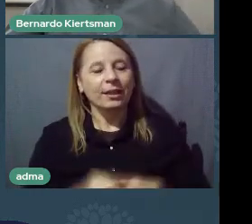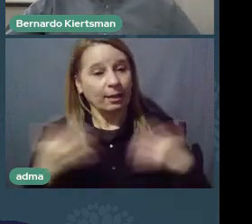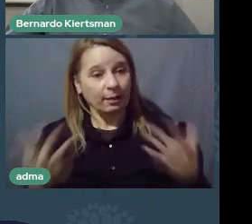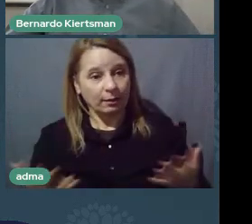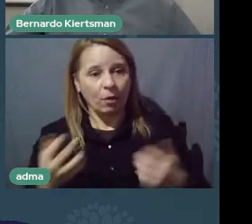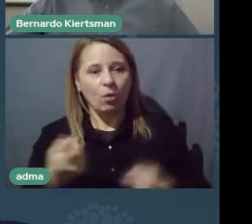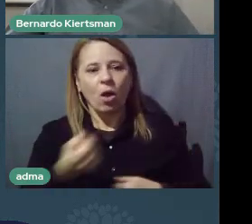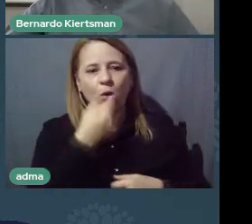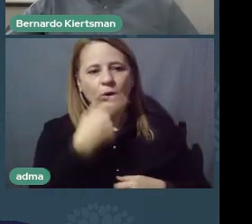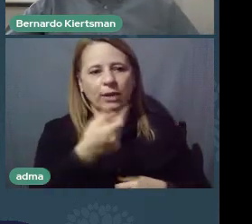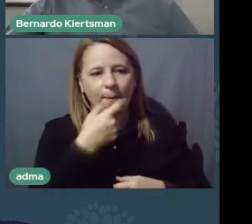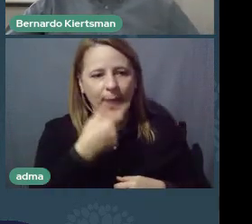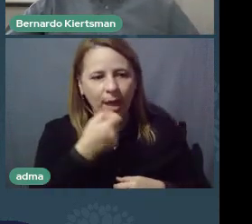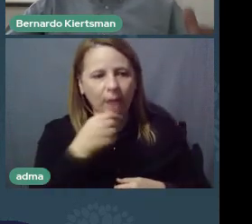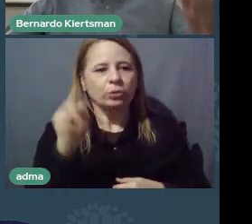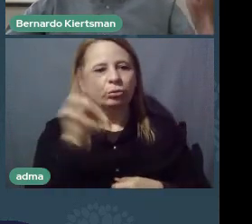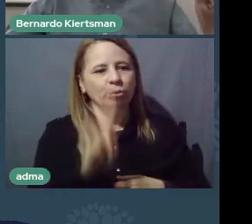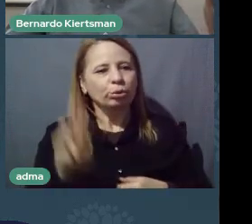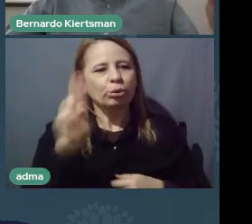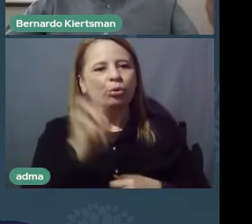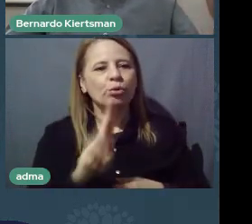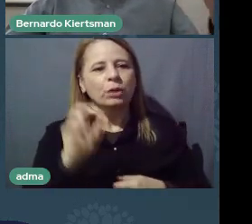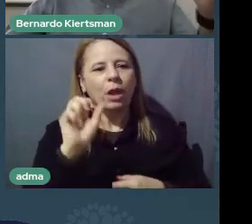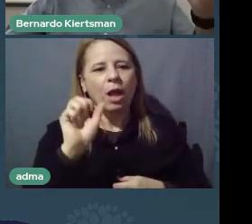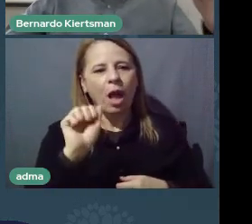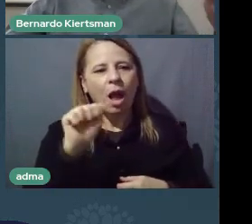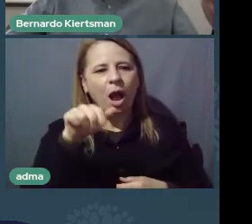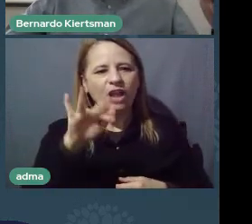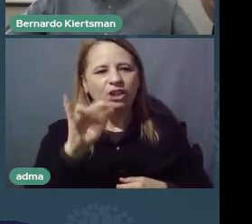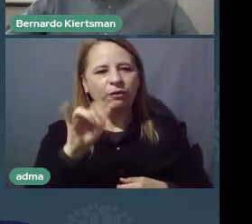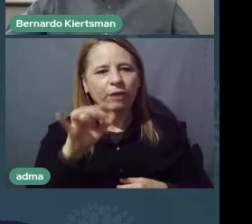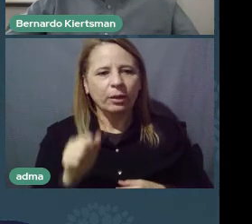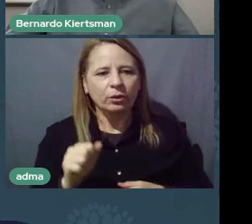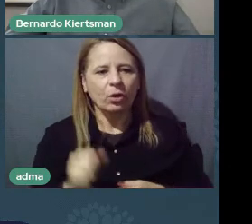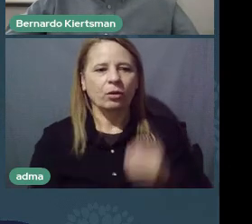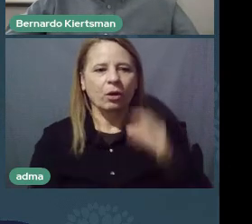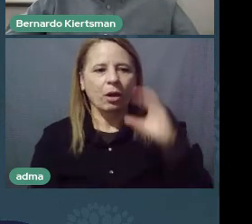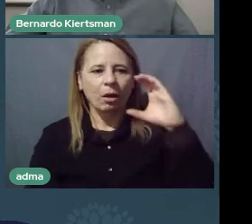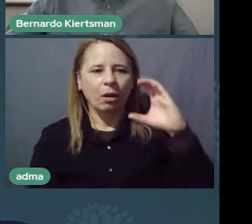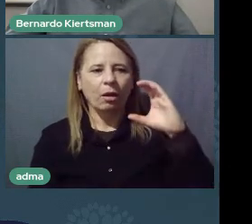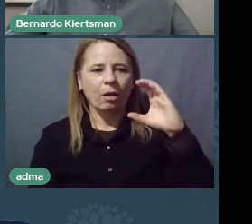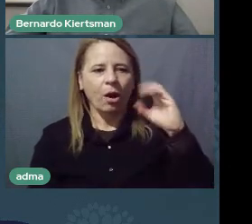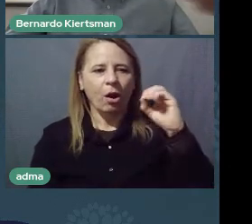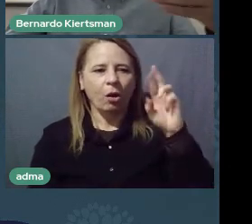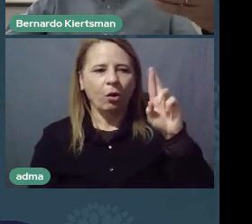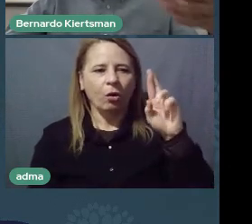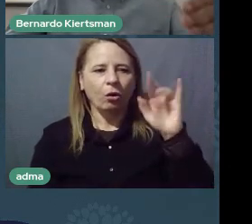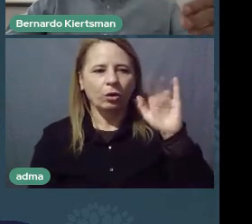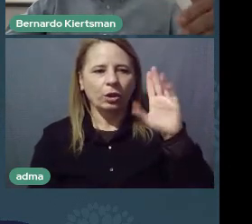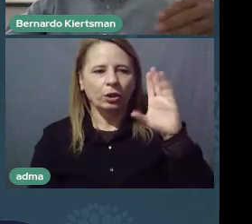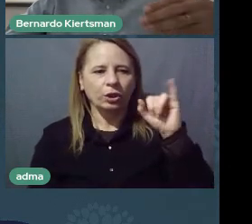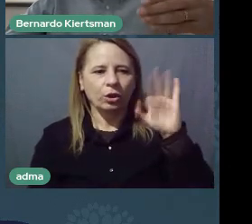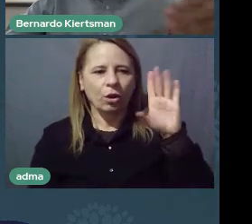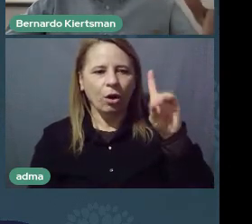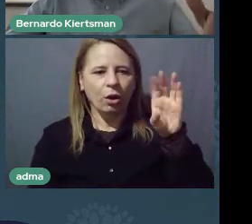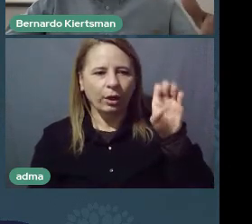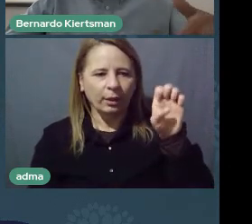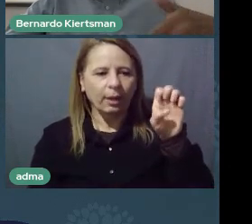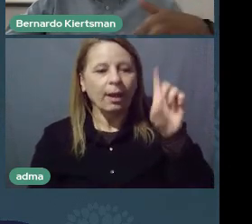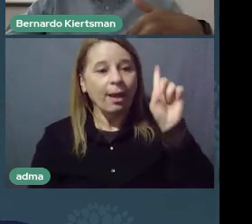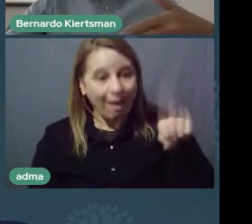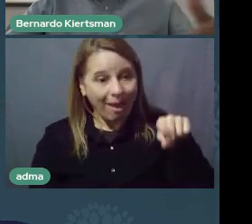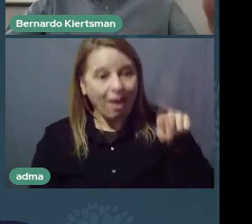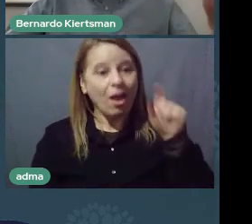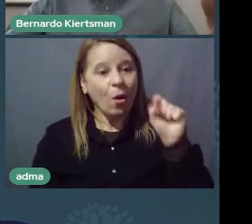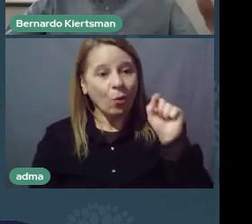são utilizados na grande maioria das vezes, então são corticoides inalatórios, como já foi dito aqui, o corticoide é um